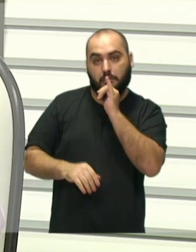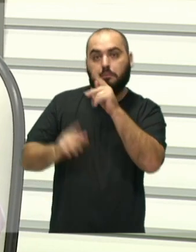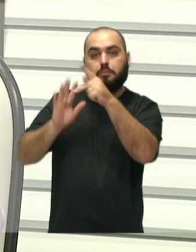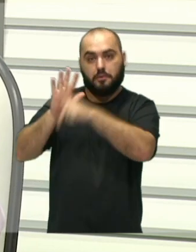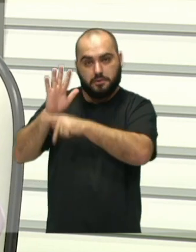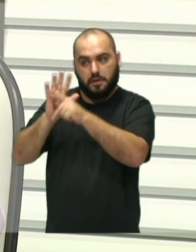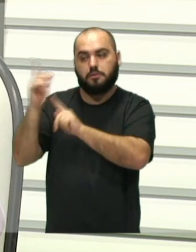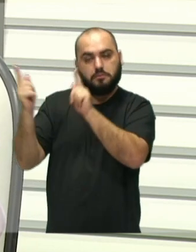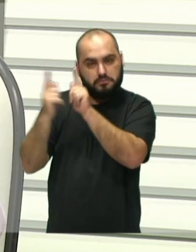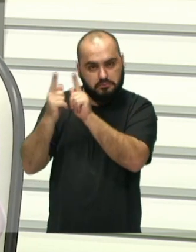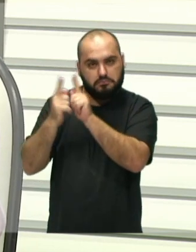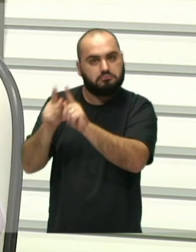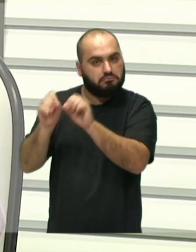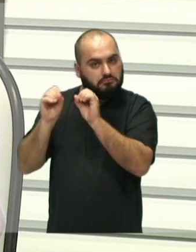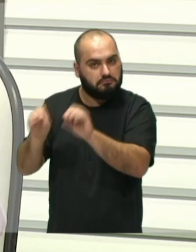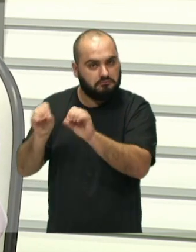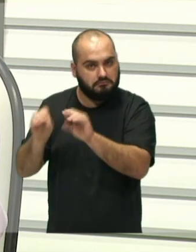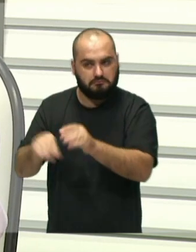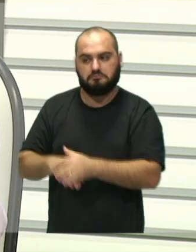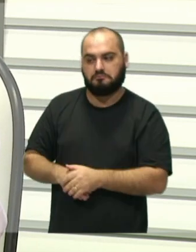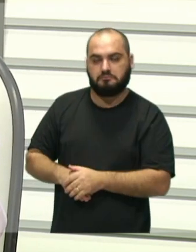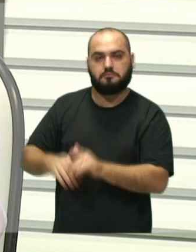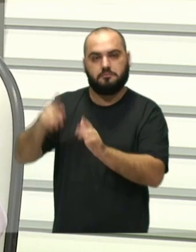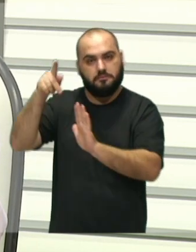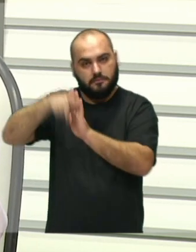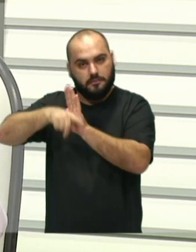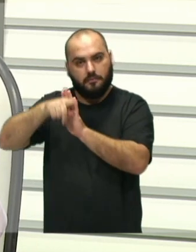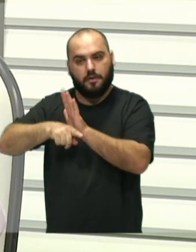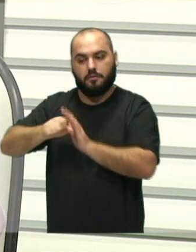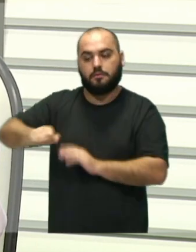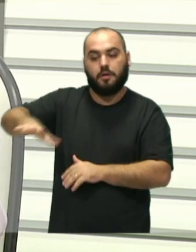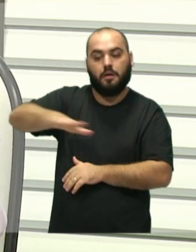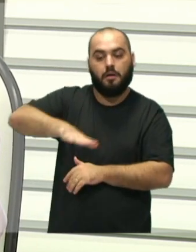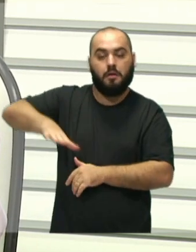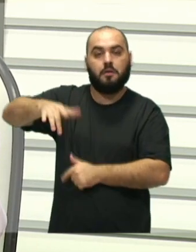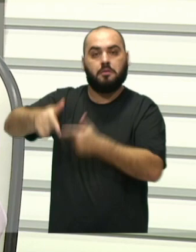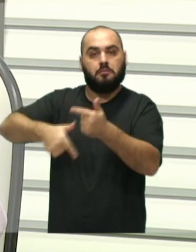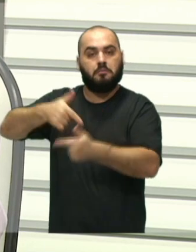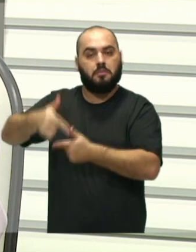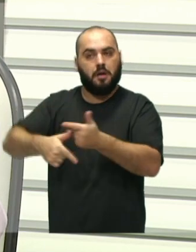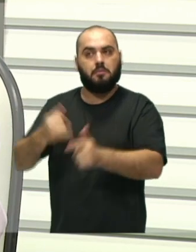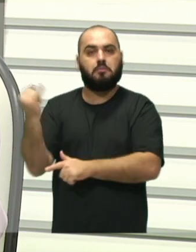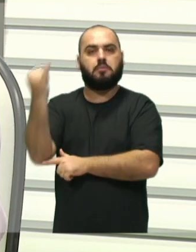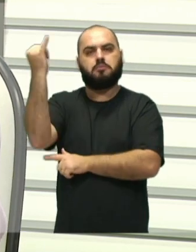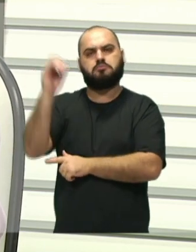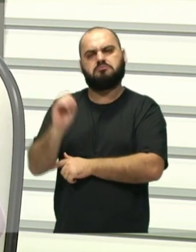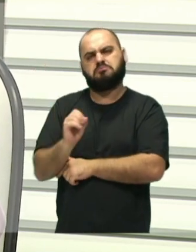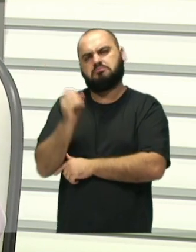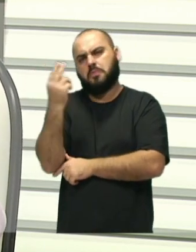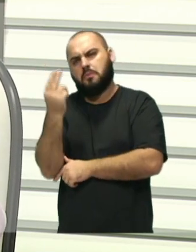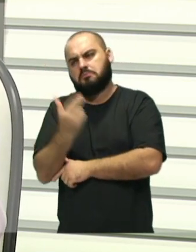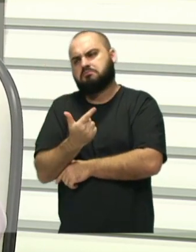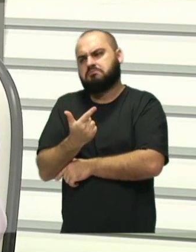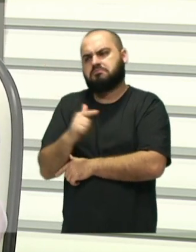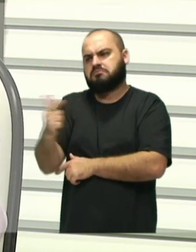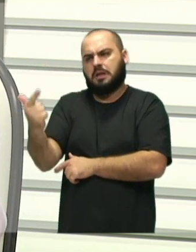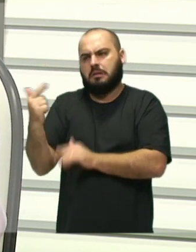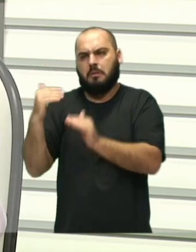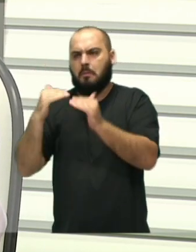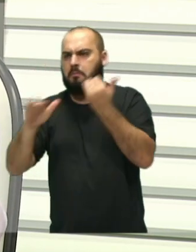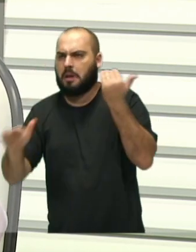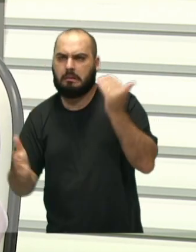necessidades da Educação projeto que atende a ao setor é o projeto que tem importância ou vai ser um projeto que não tem